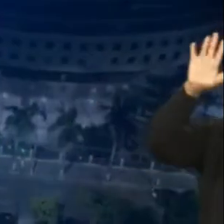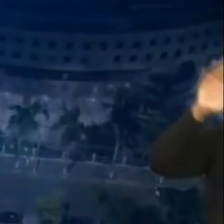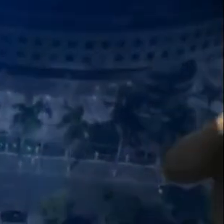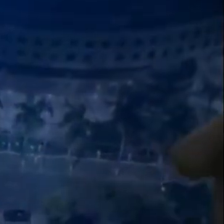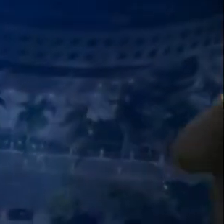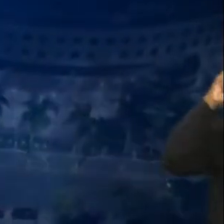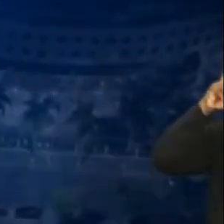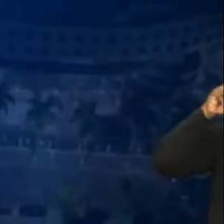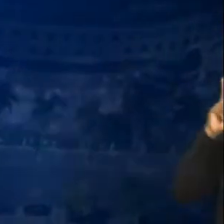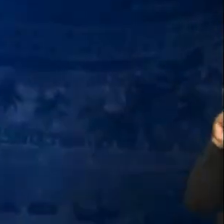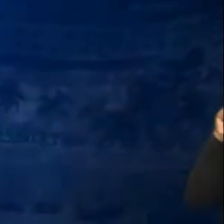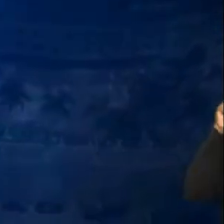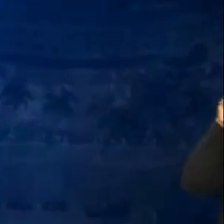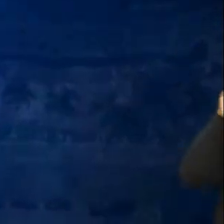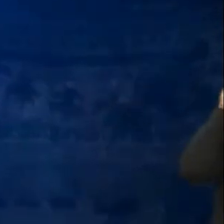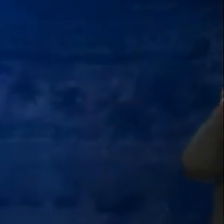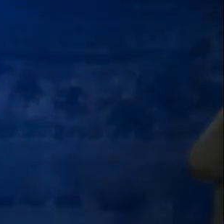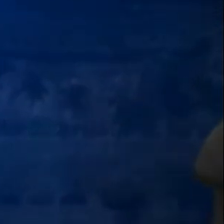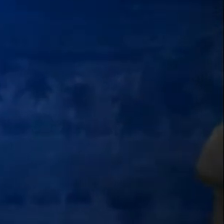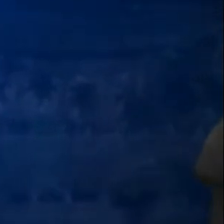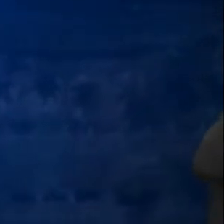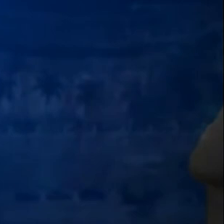a força